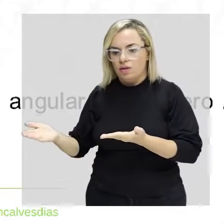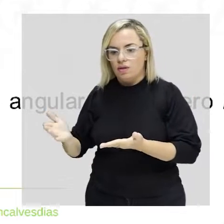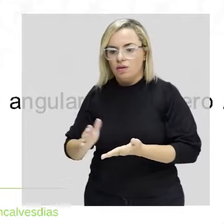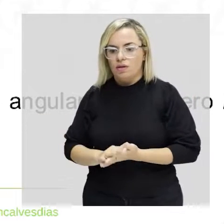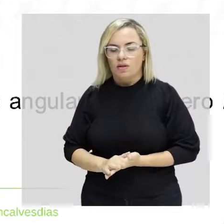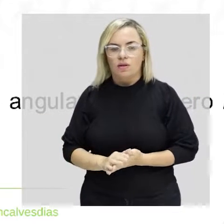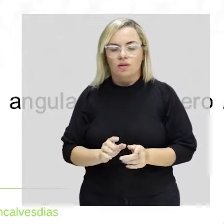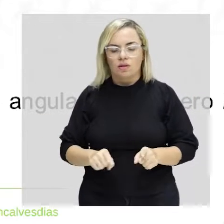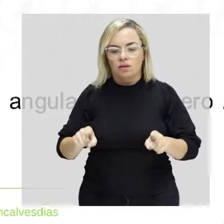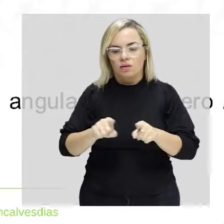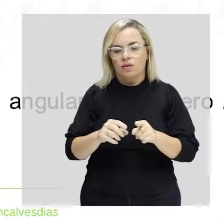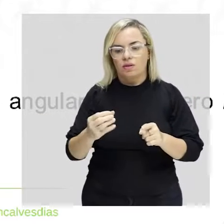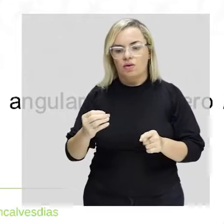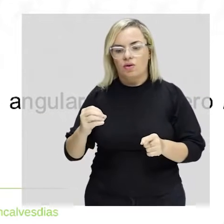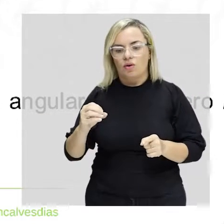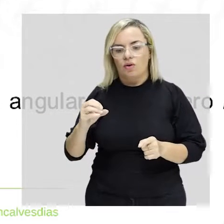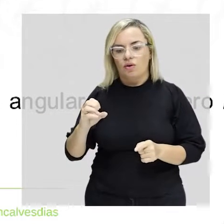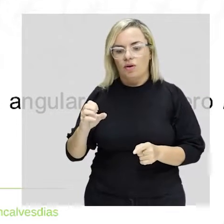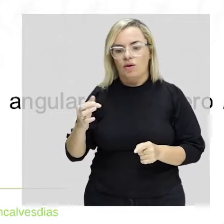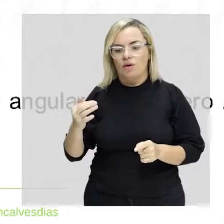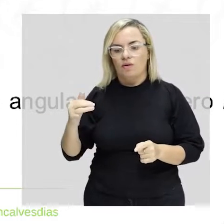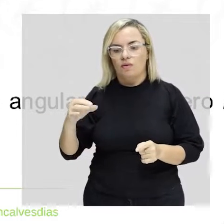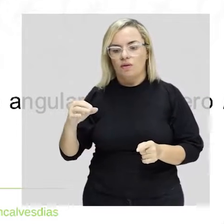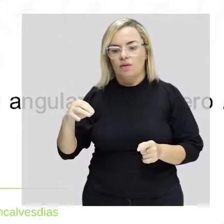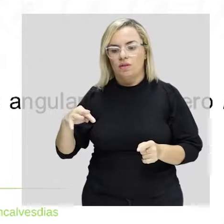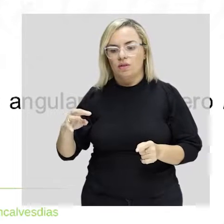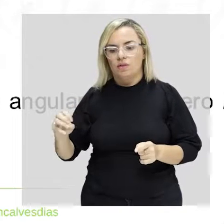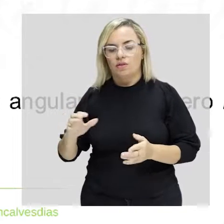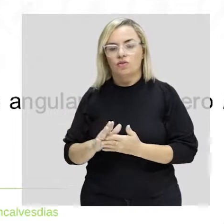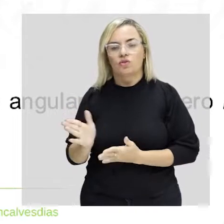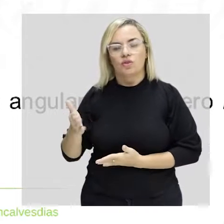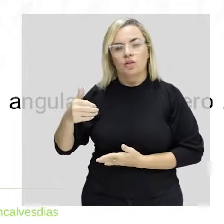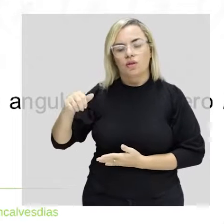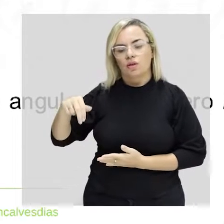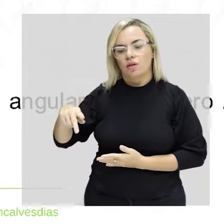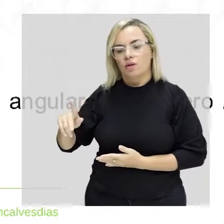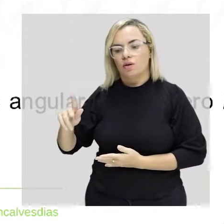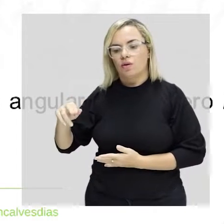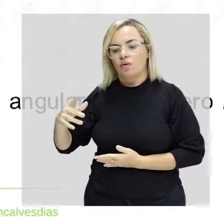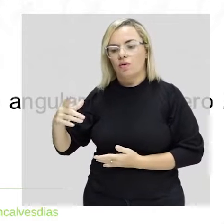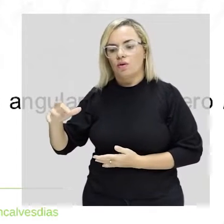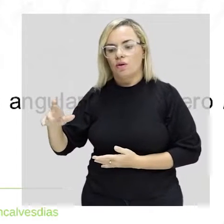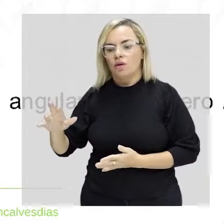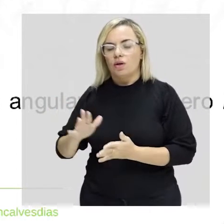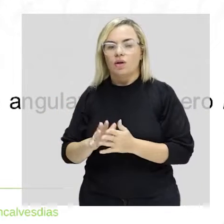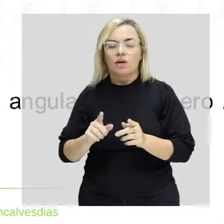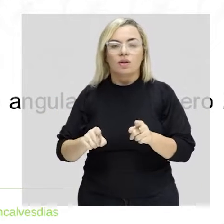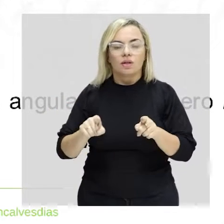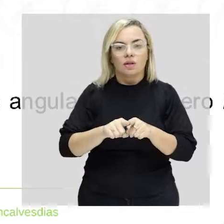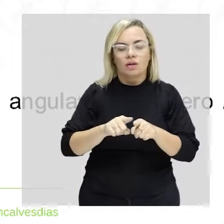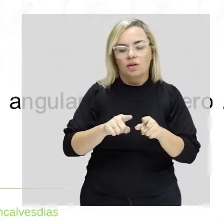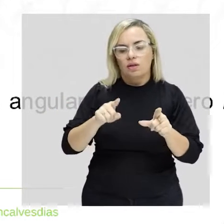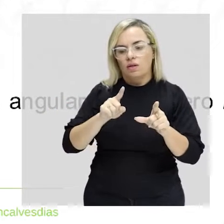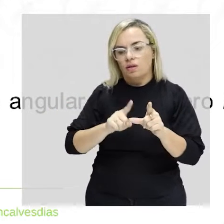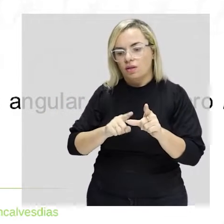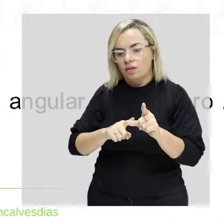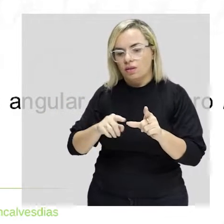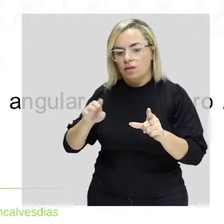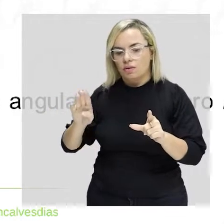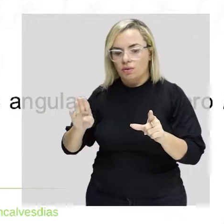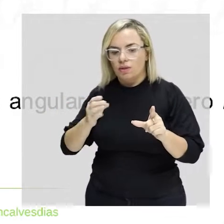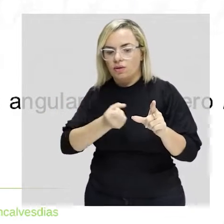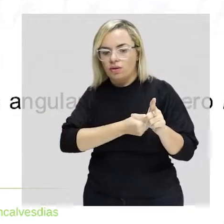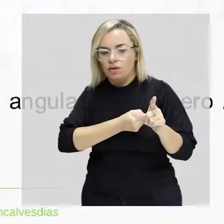angular. O B também tem um nomezinho, ele também é coeficiente, só que linear. Ele também pode ser chamado